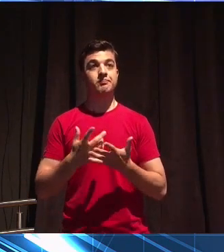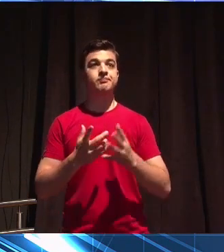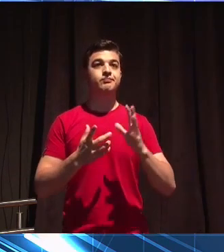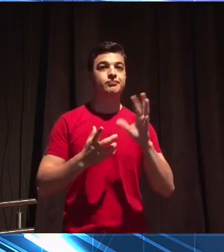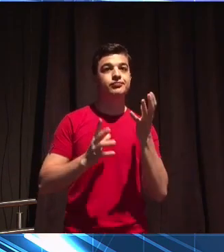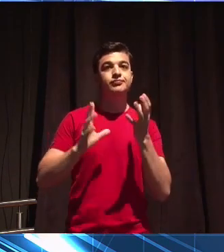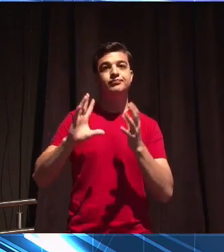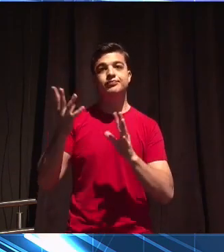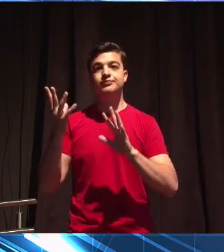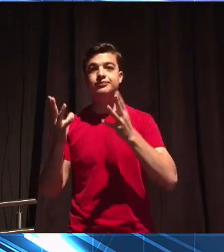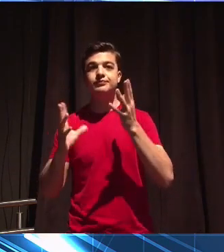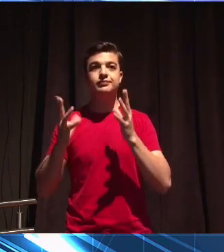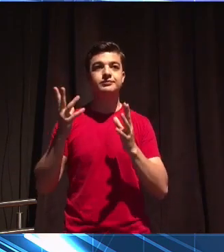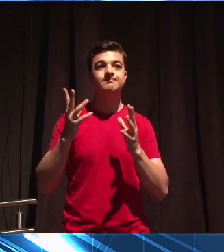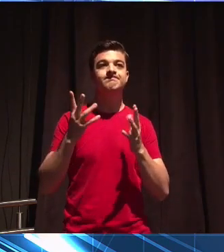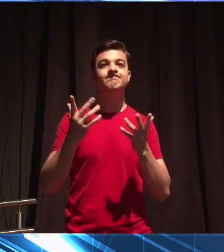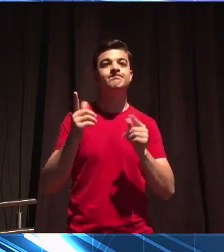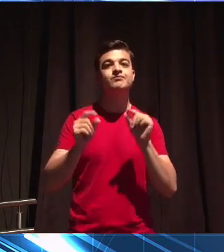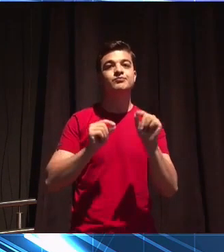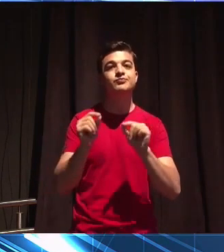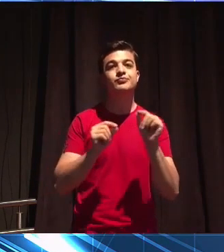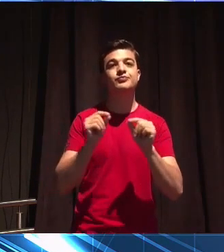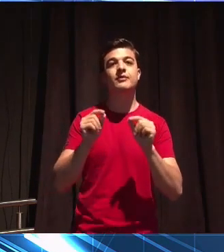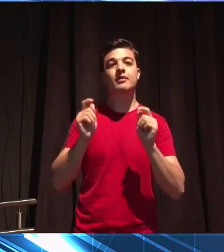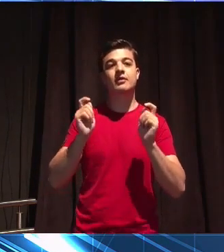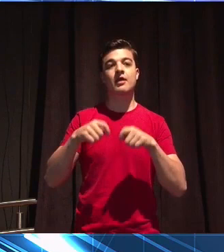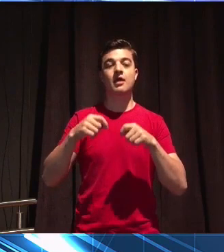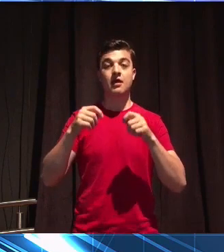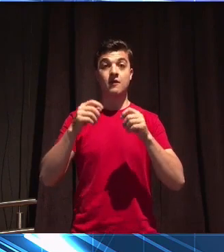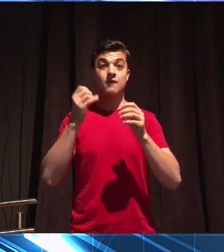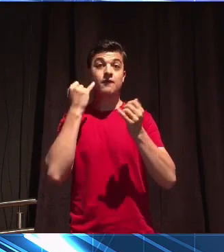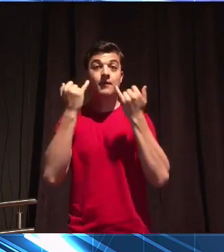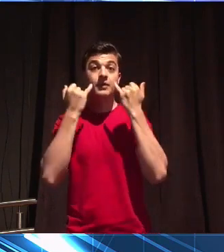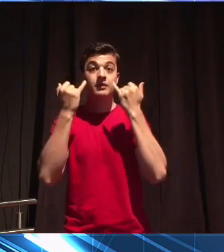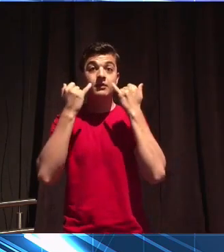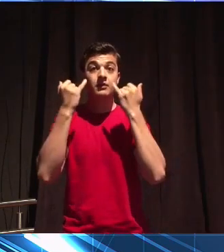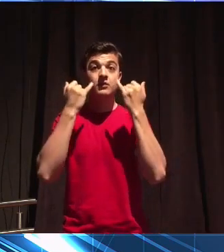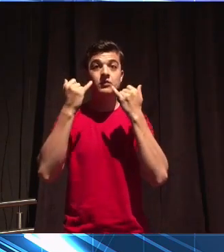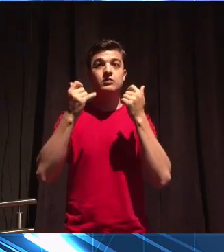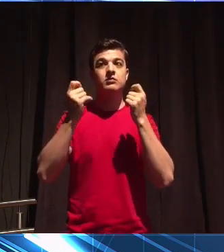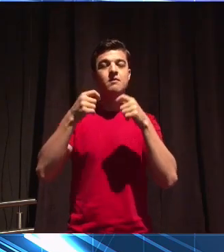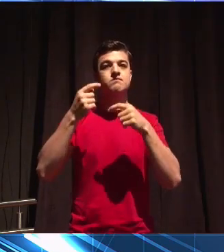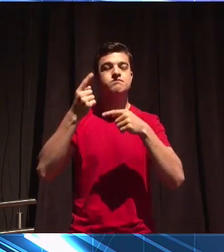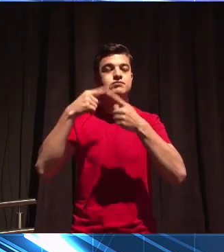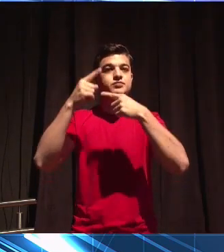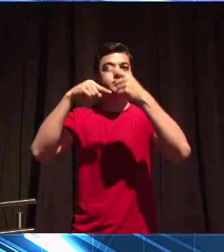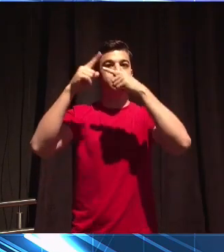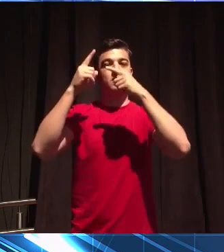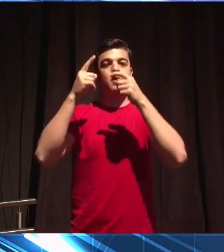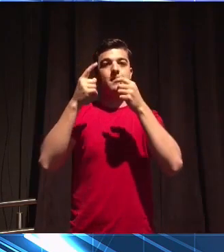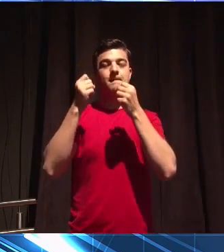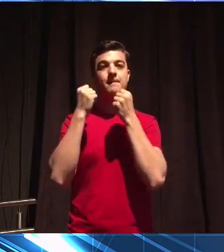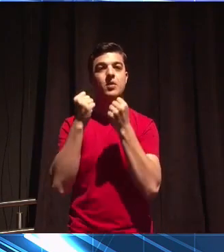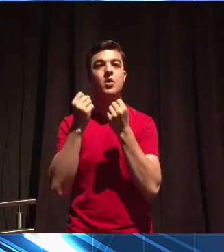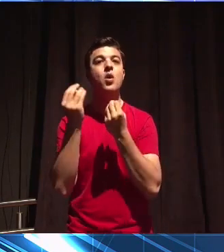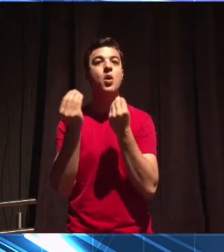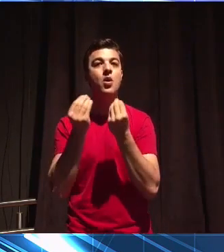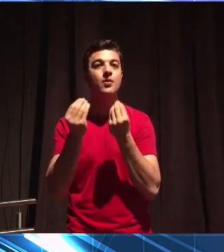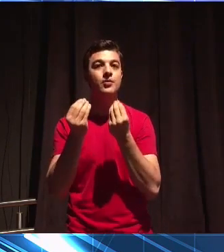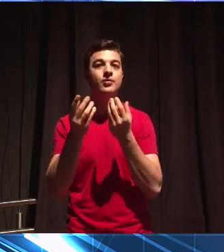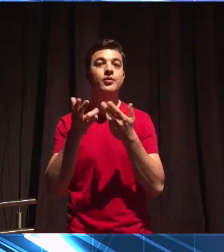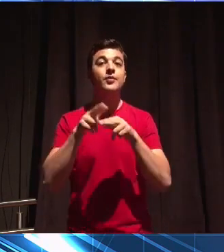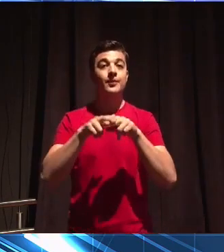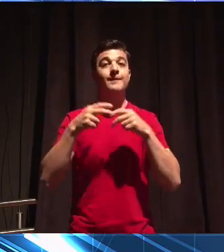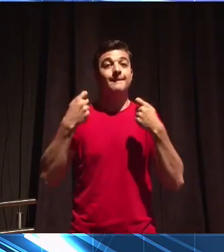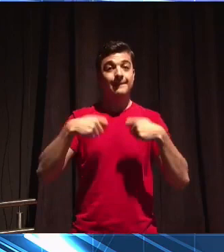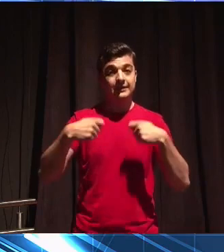da neuroprivacidade, é a potencialização do trabalho dos nossos dados. Então, isso acaba entrando também como um apoio da necessidade de conversar